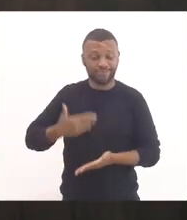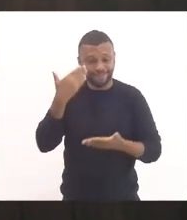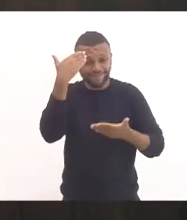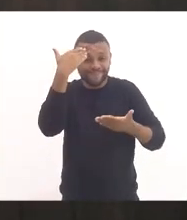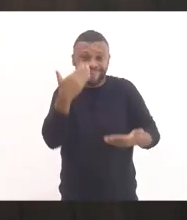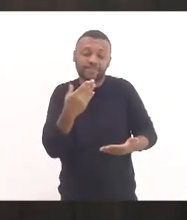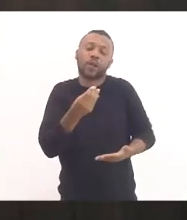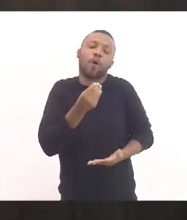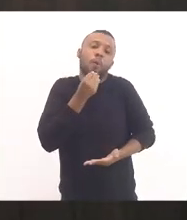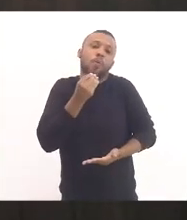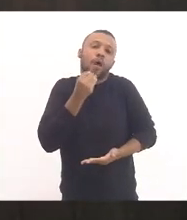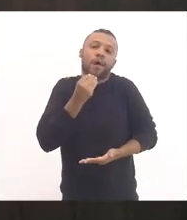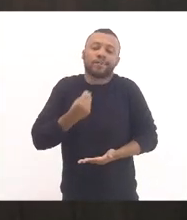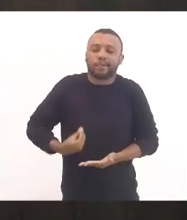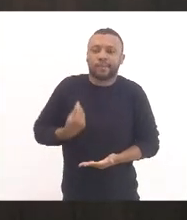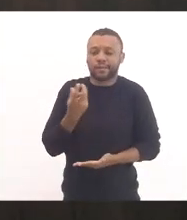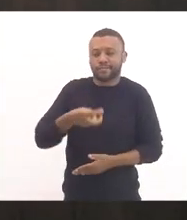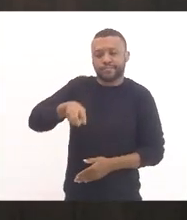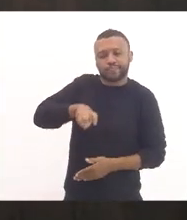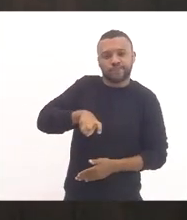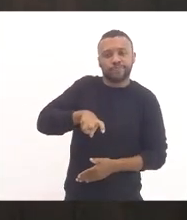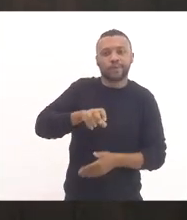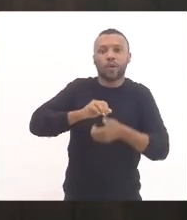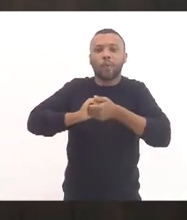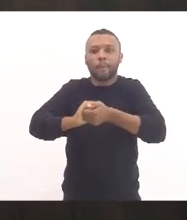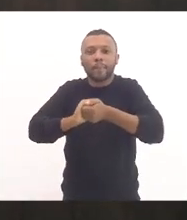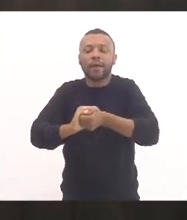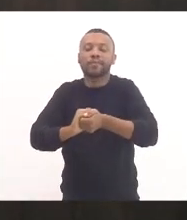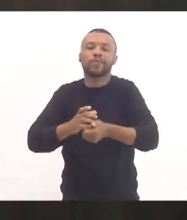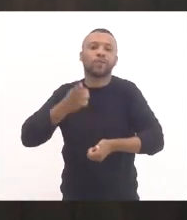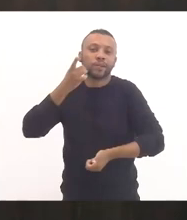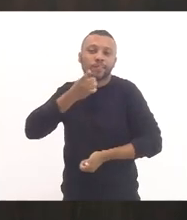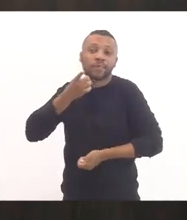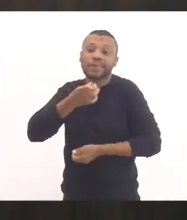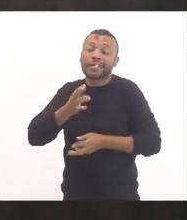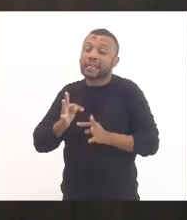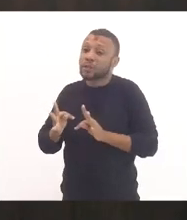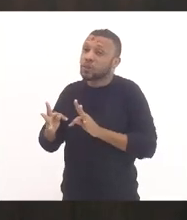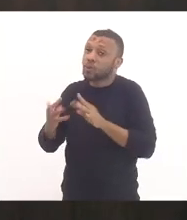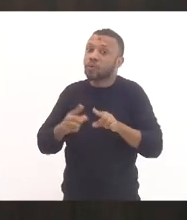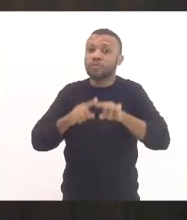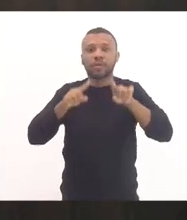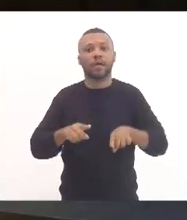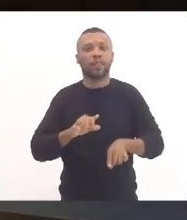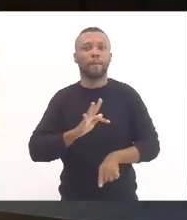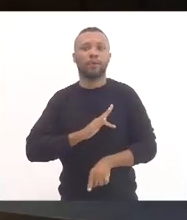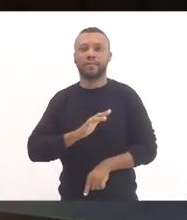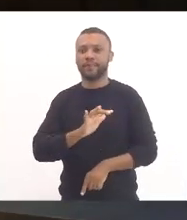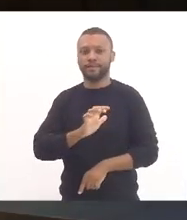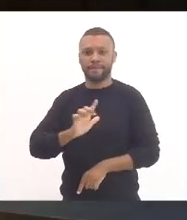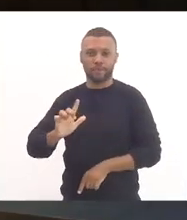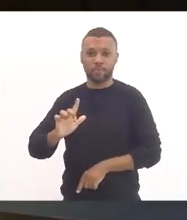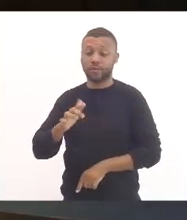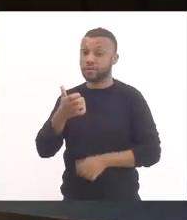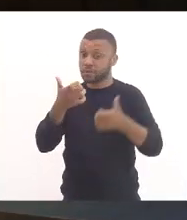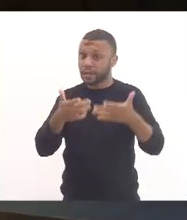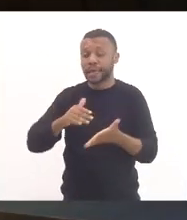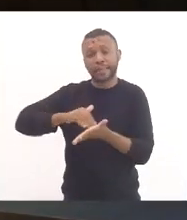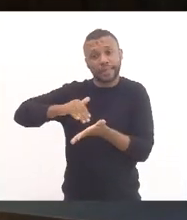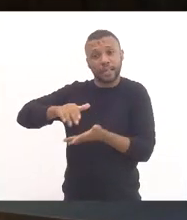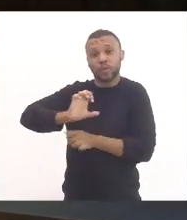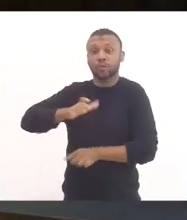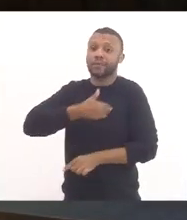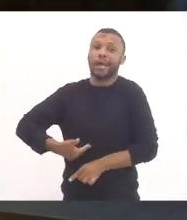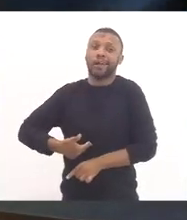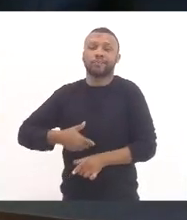está aqui comprimento os nossos deputados e todos os policiais civis dizer que a secretaria estarão à disposição